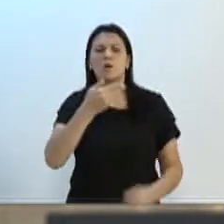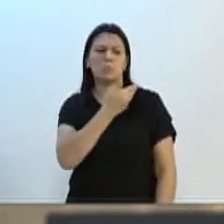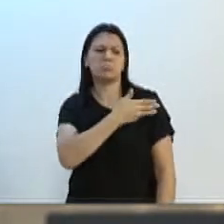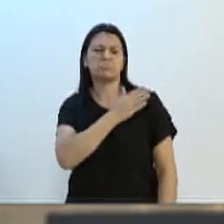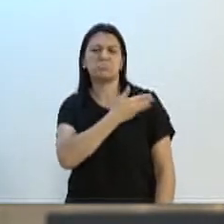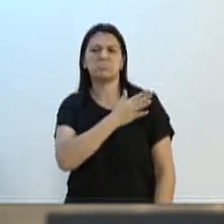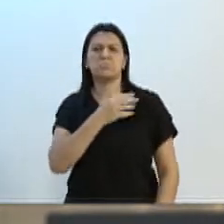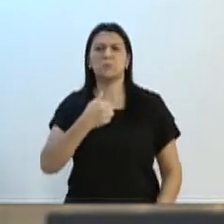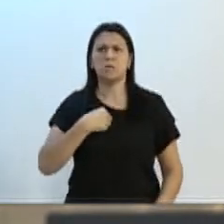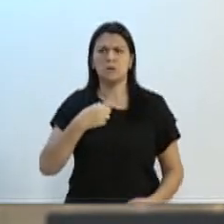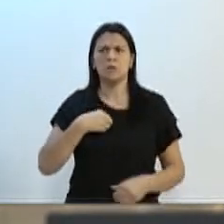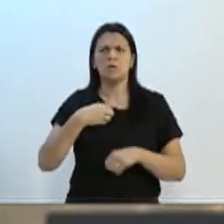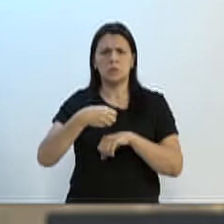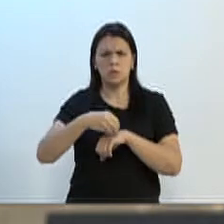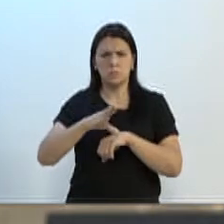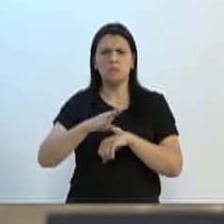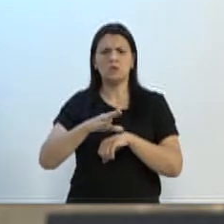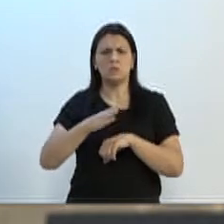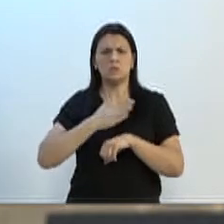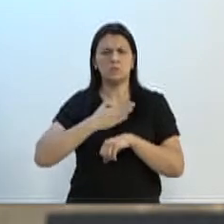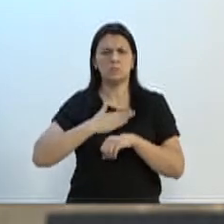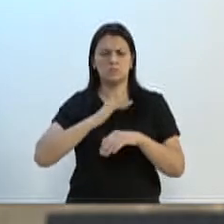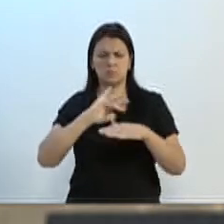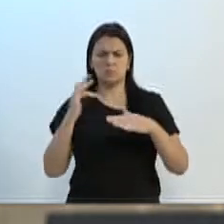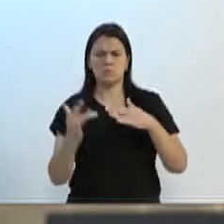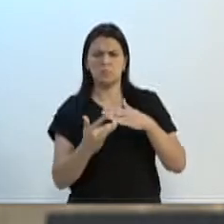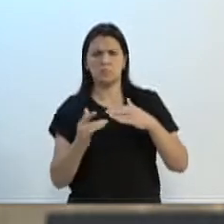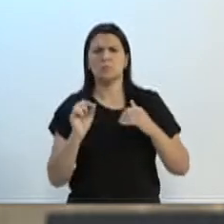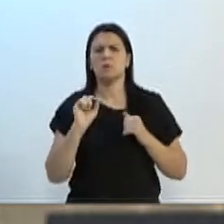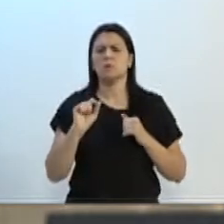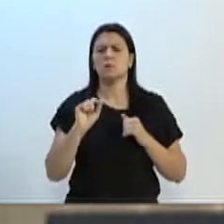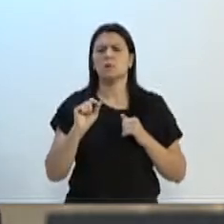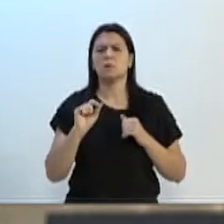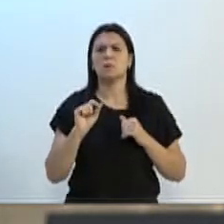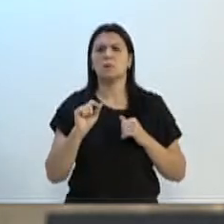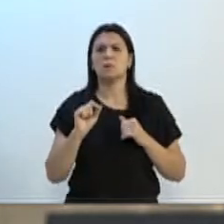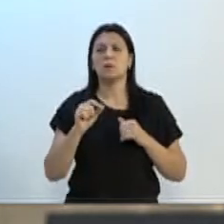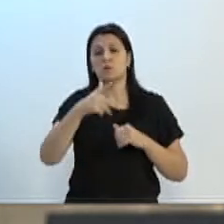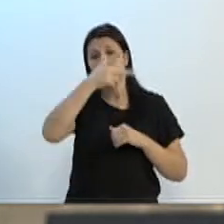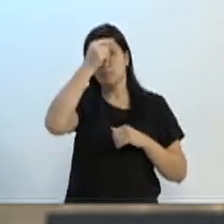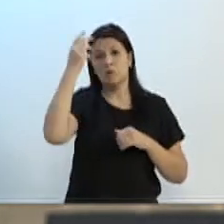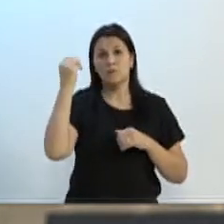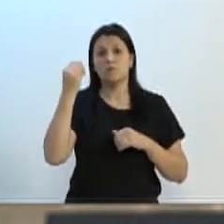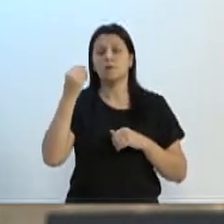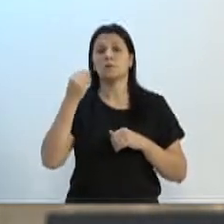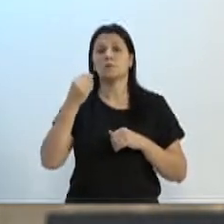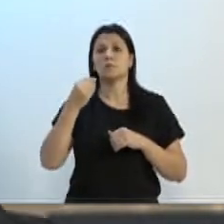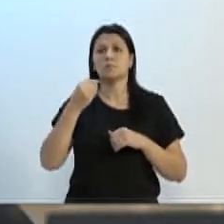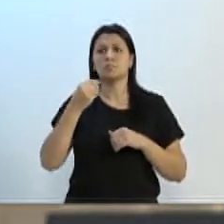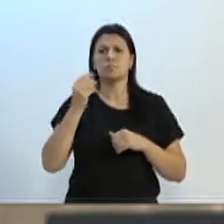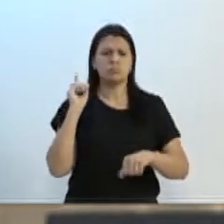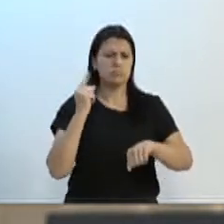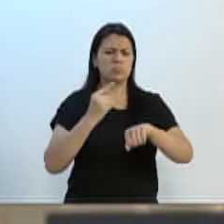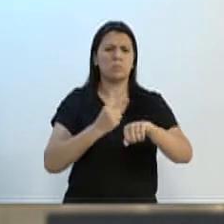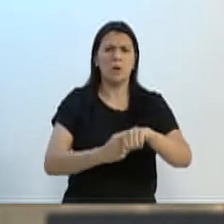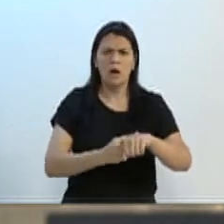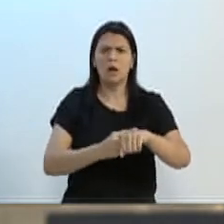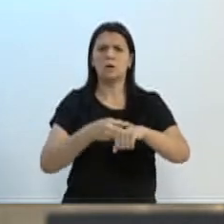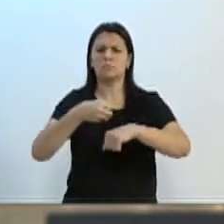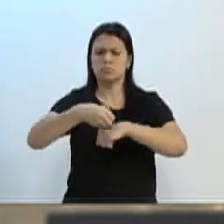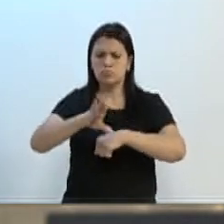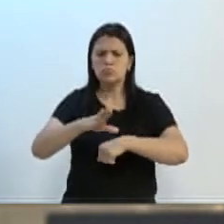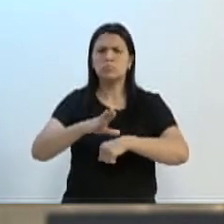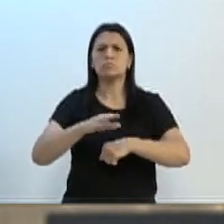por sinal, compartilhei na minha rede social. Compartilhei, inclusive, aquela matéria onde o prefeito se manifestou imediatamente após ter ocorrido aquele